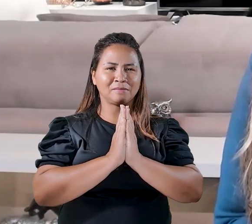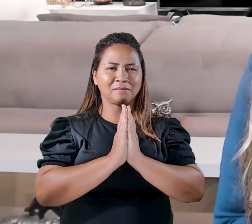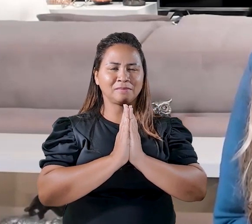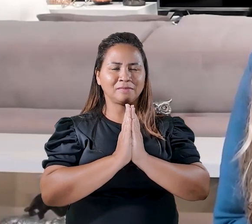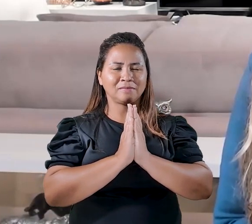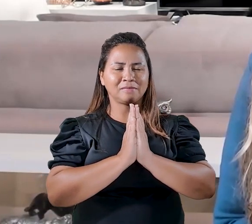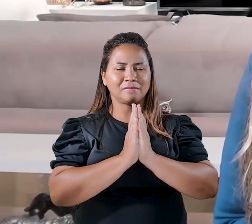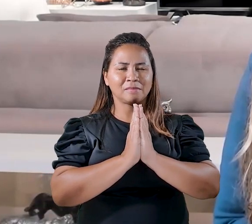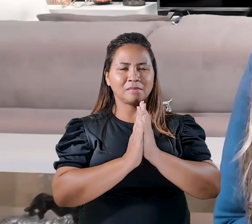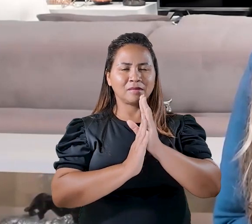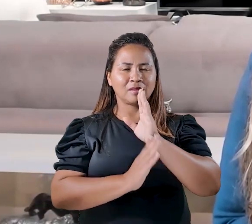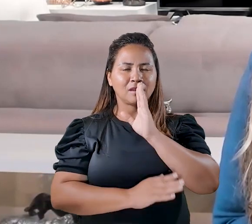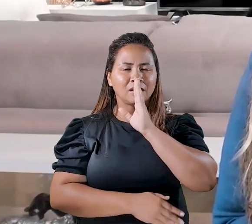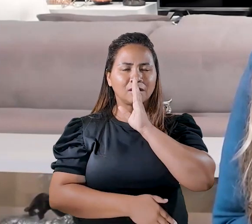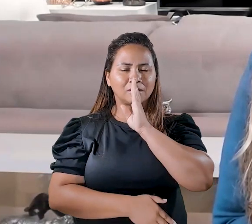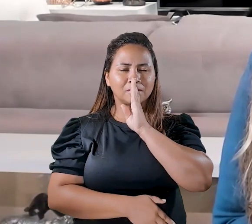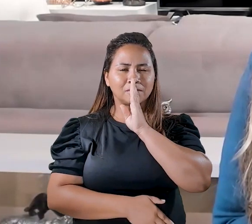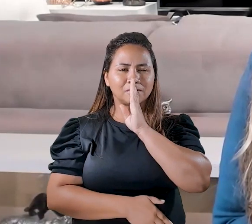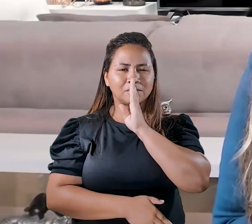Silencia.